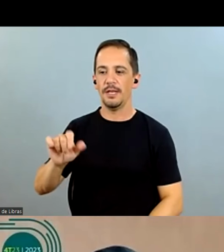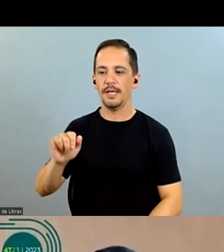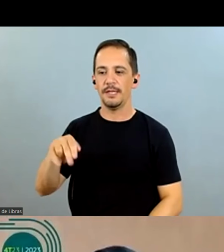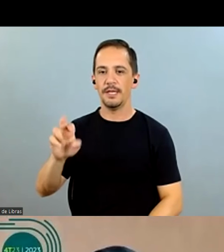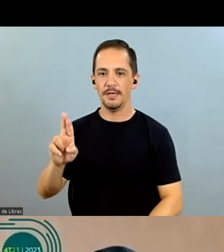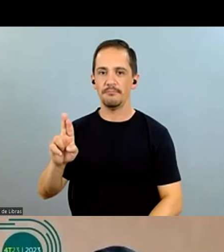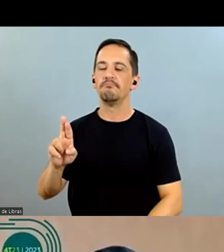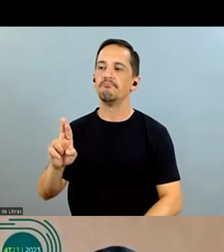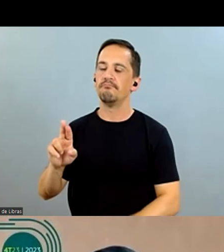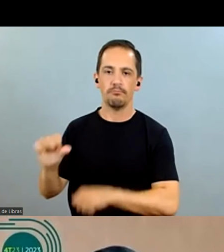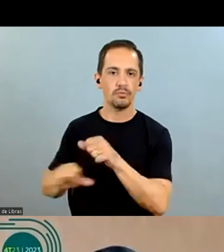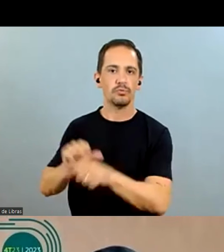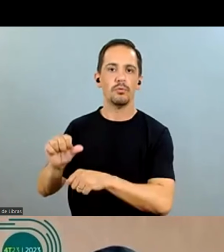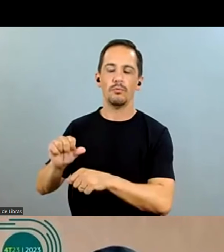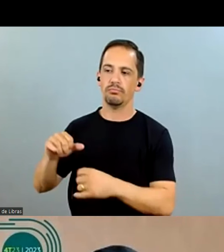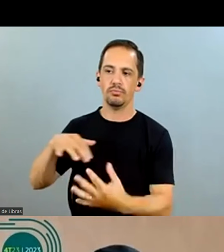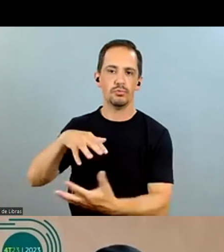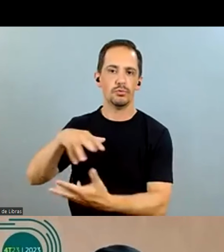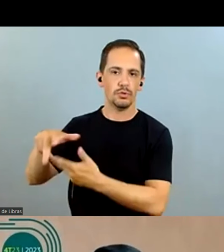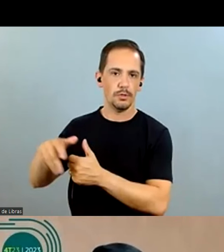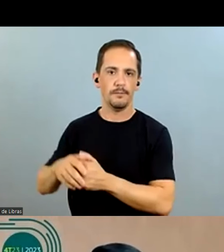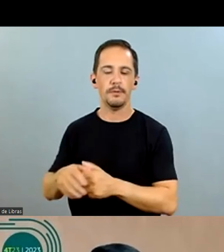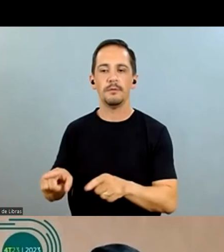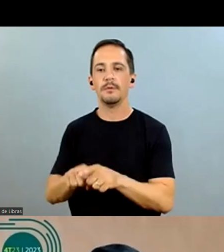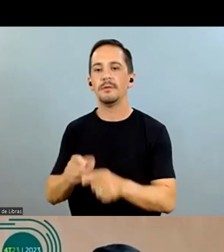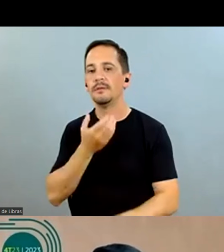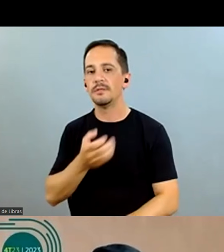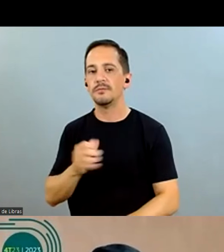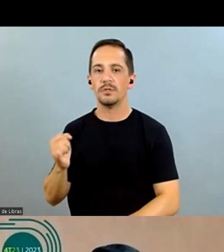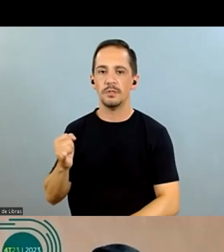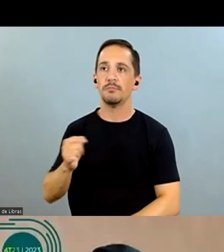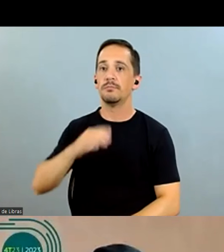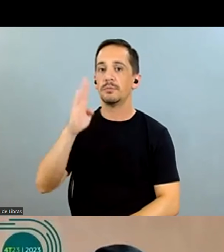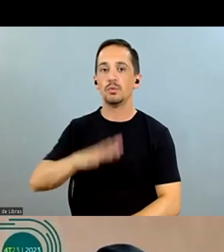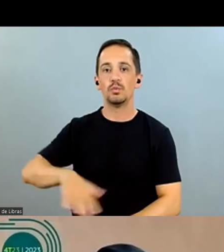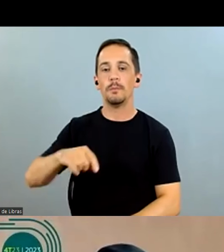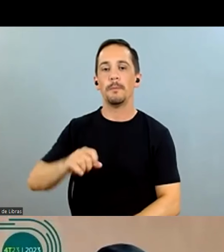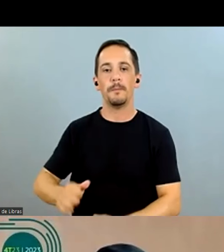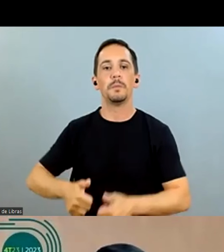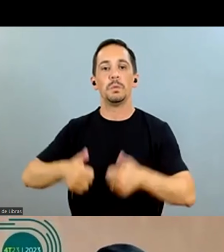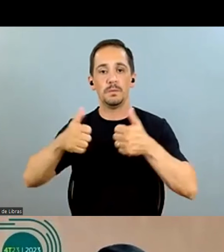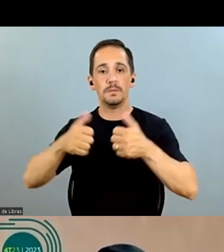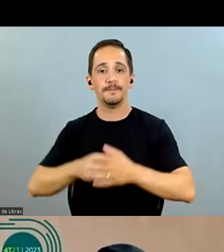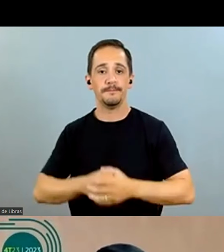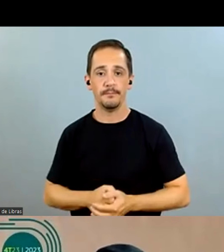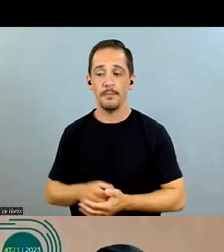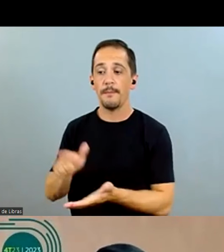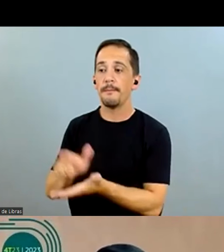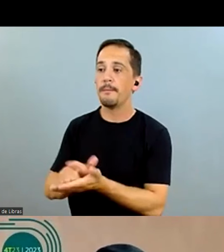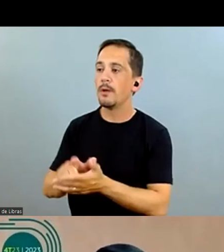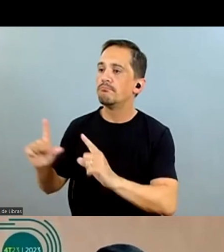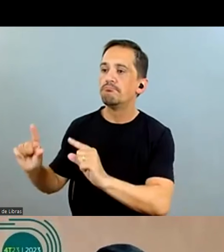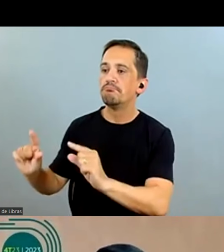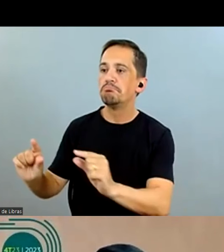de craft liner tanto em dezembro como em janeiro do país melhorou e e tendo menos papel no mercado interno a